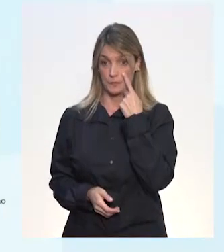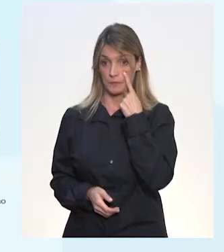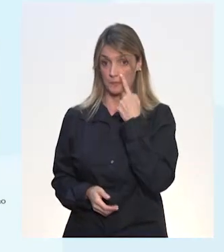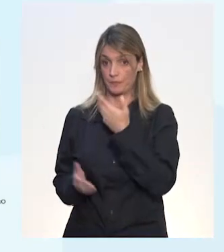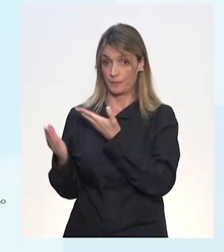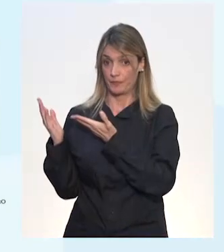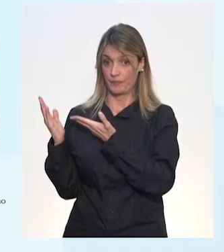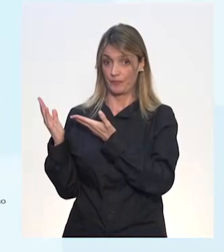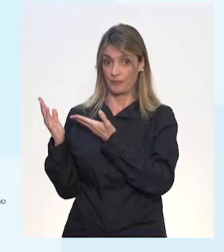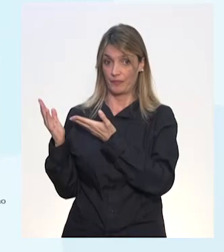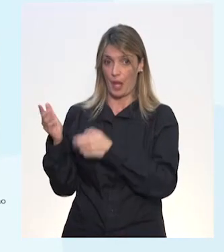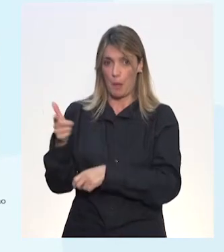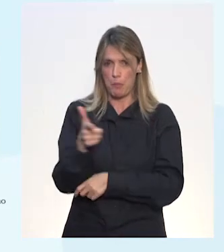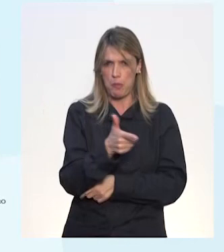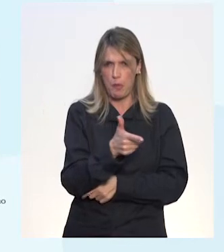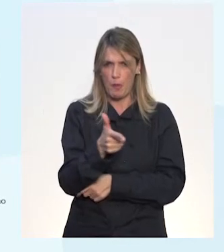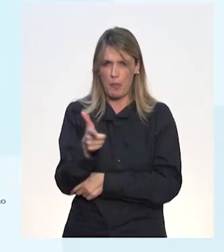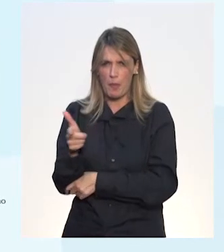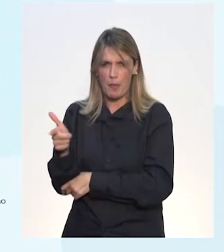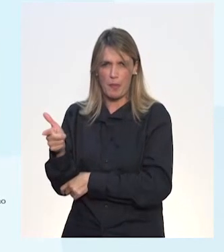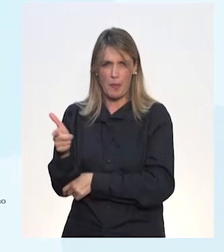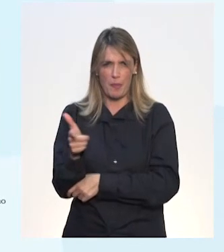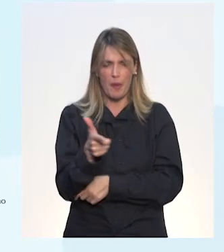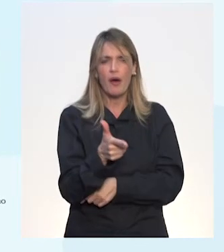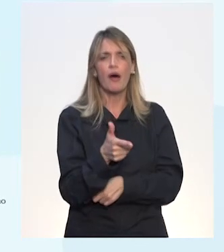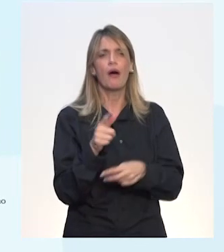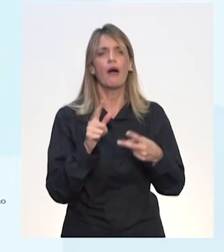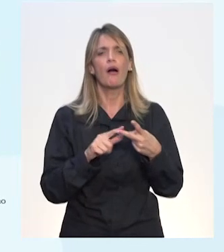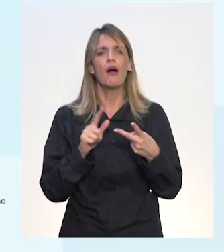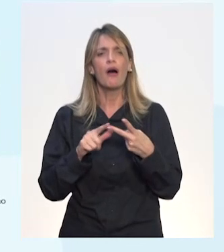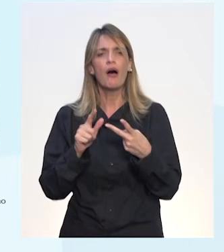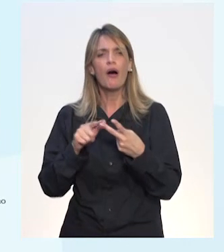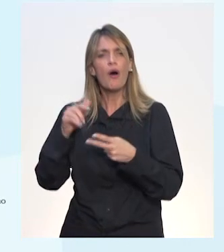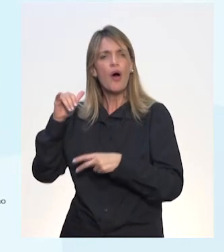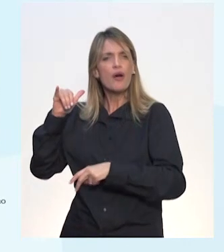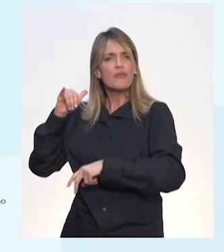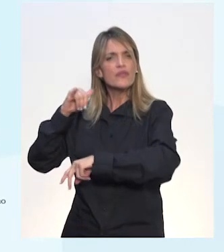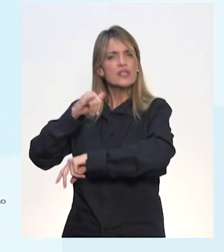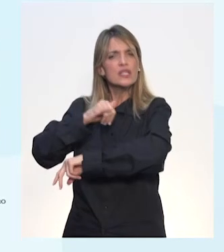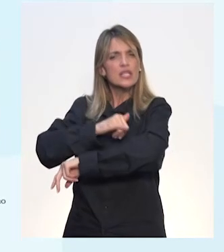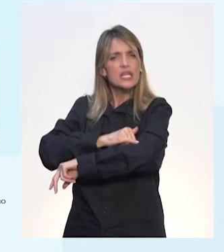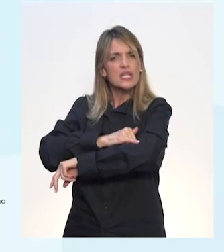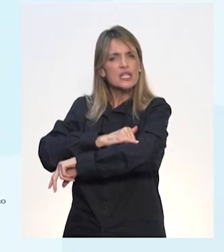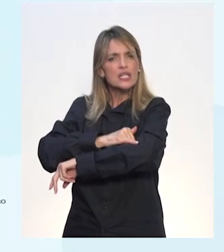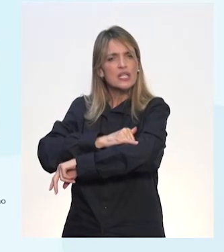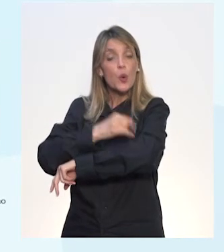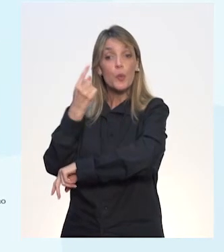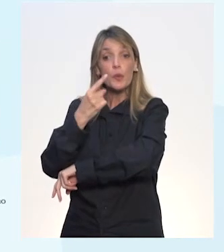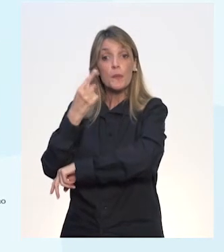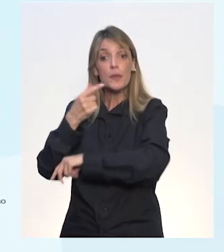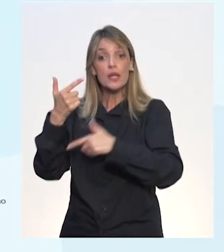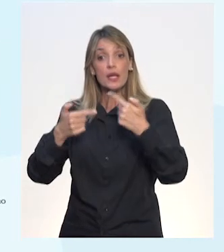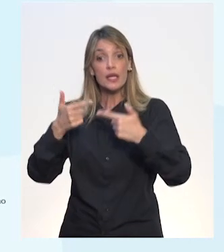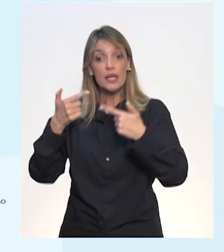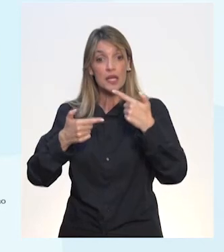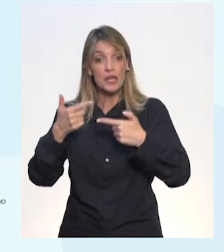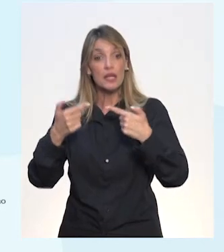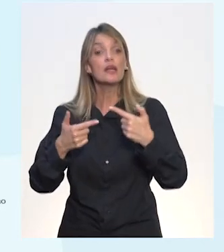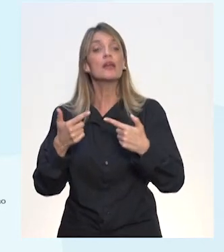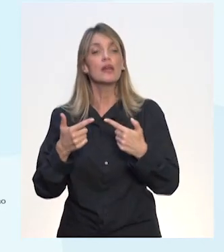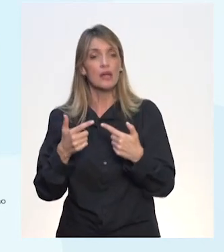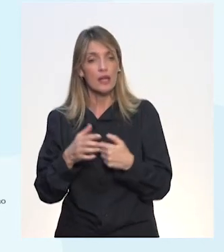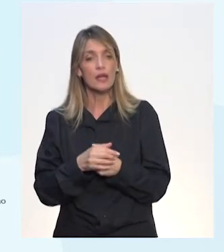a metralhadora rotatória, a gente está vendo o avião da Primeira Guerra Mundial, muito